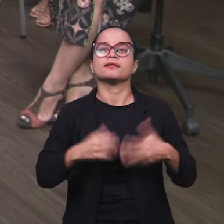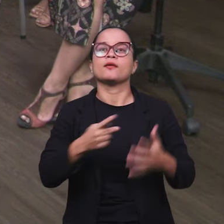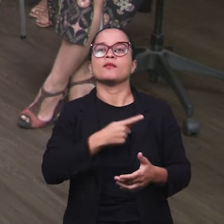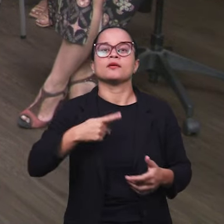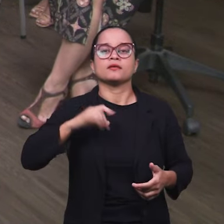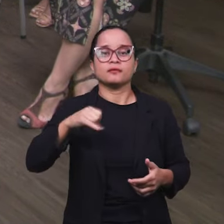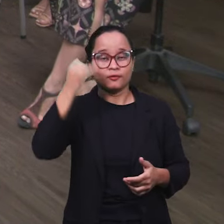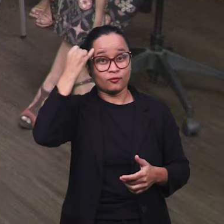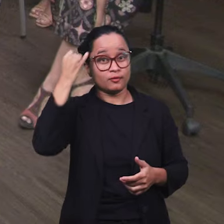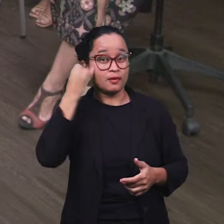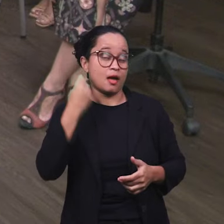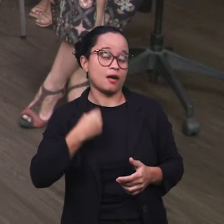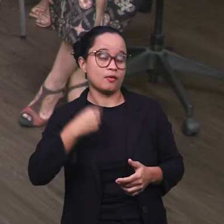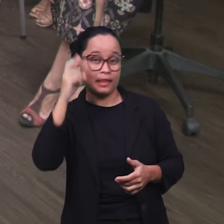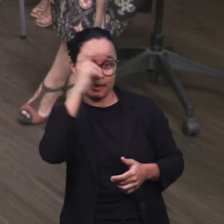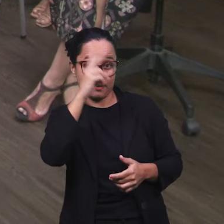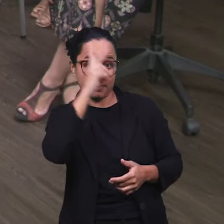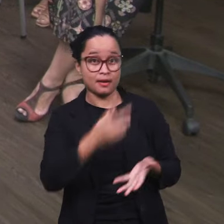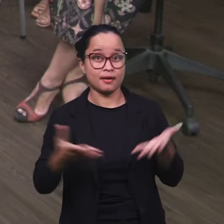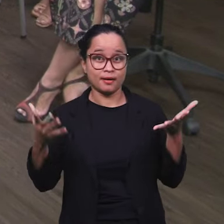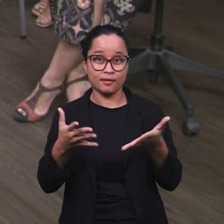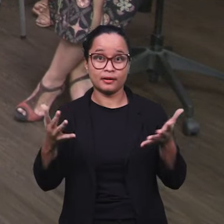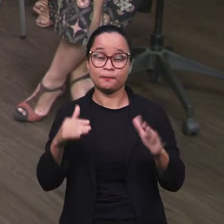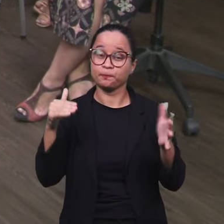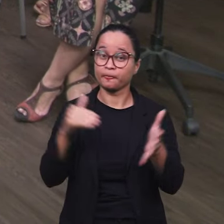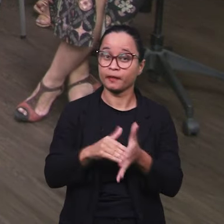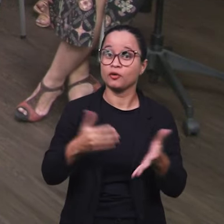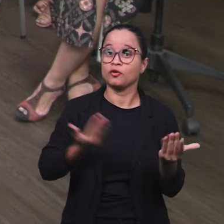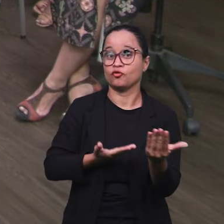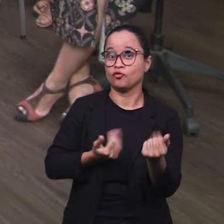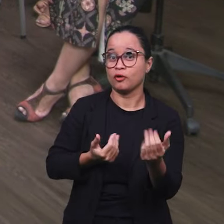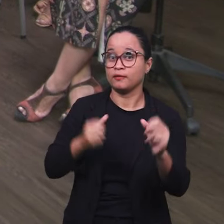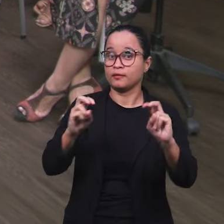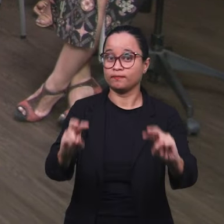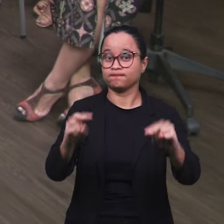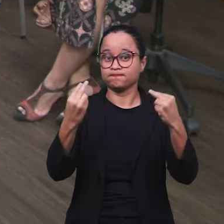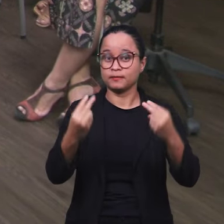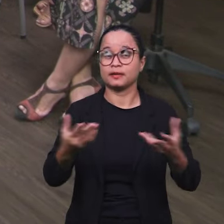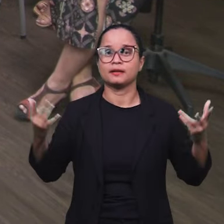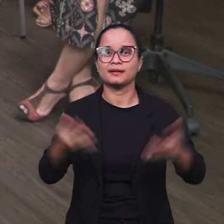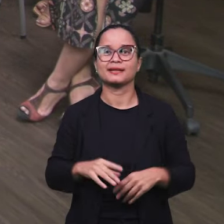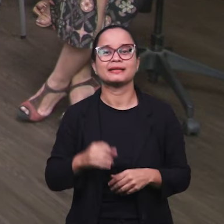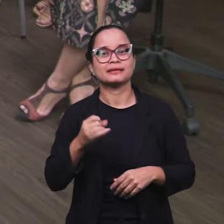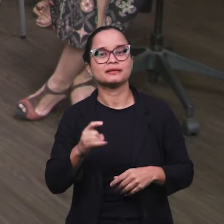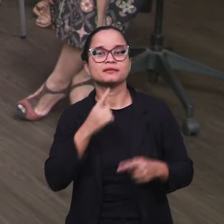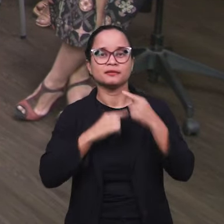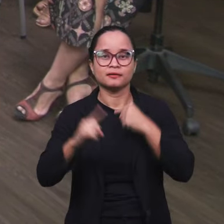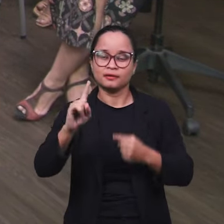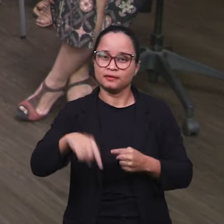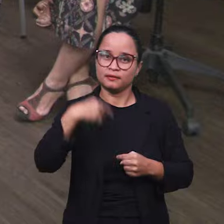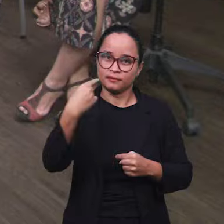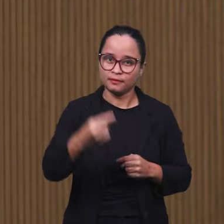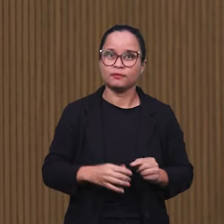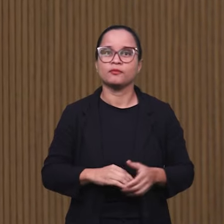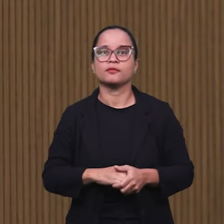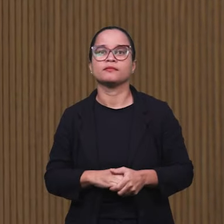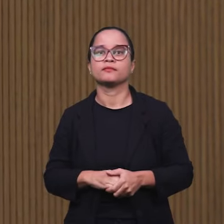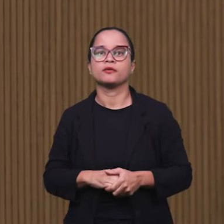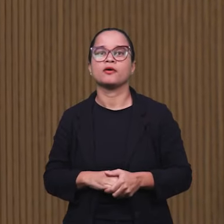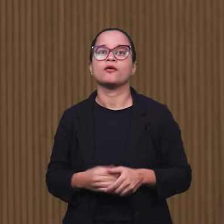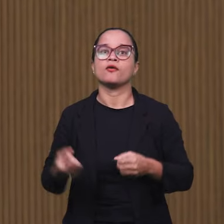Amém. Muito bom. Pastor Josias, me lembrei aqui agora, e até os jovens que estão nos assistindo, se quiserem,